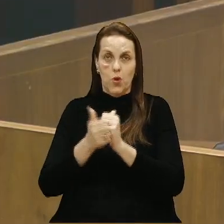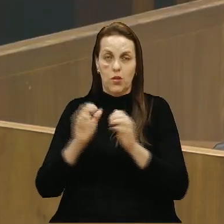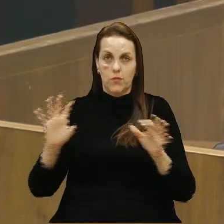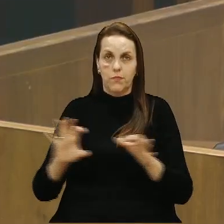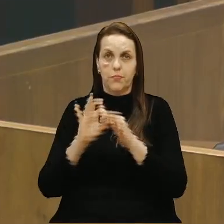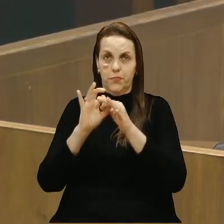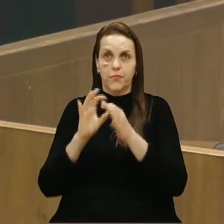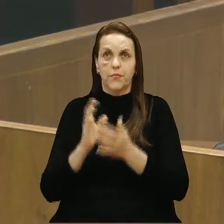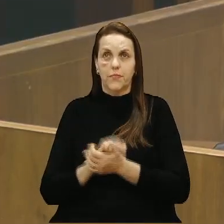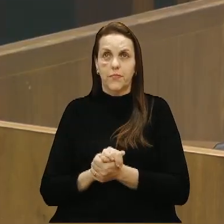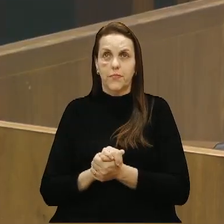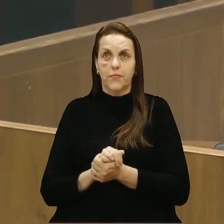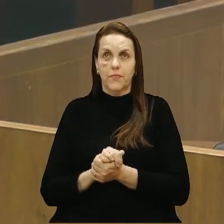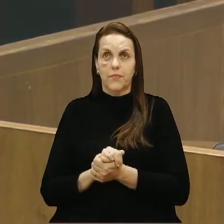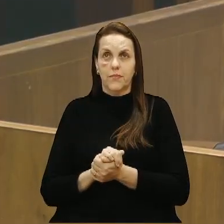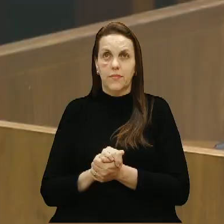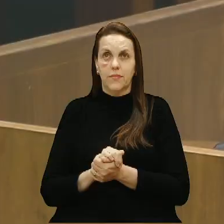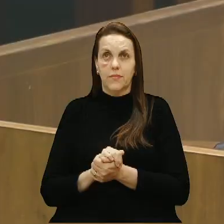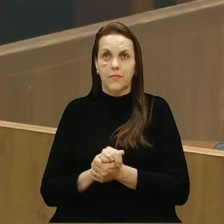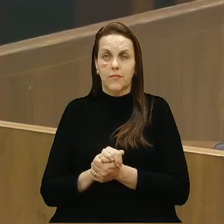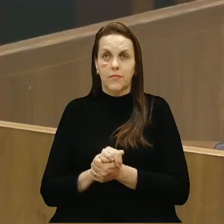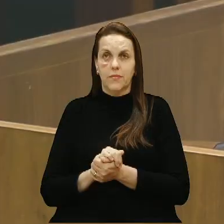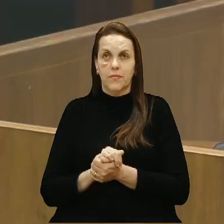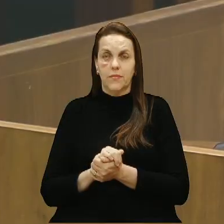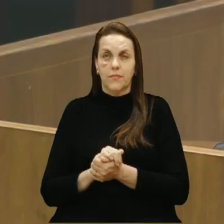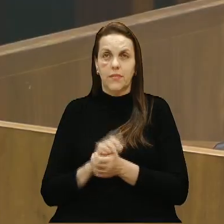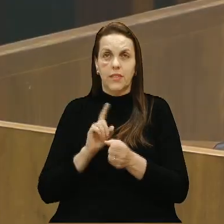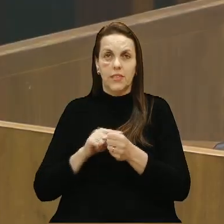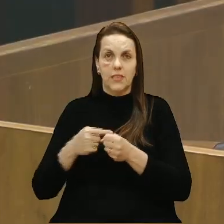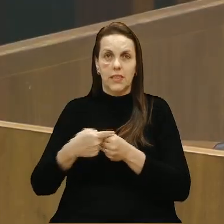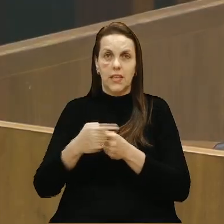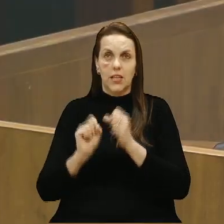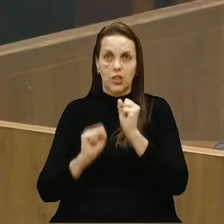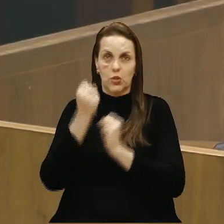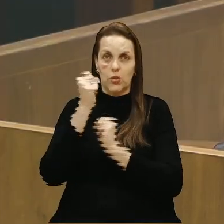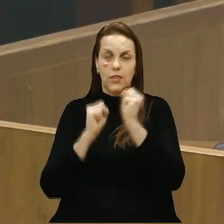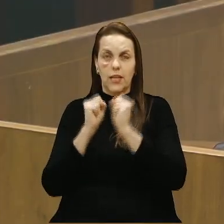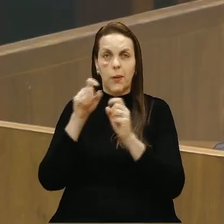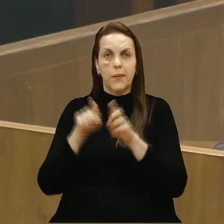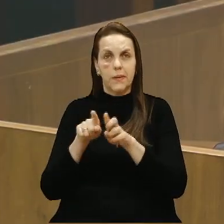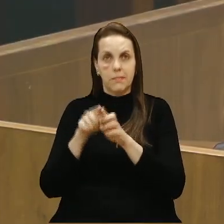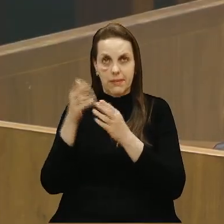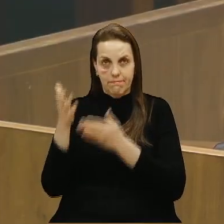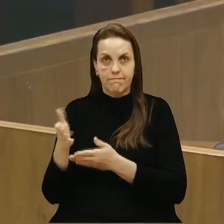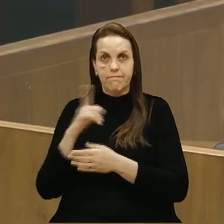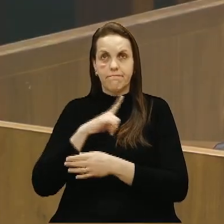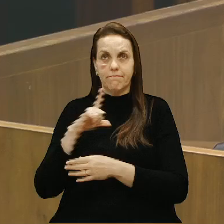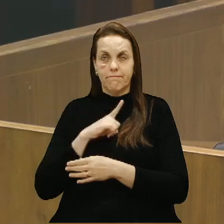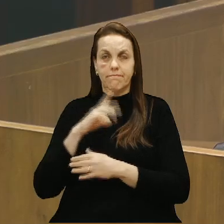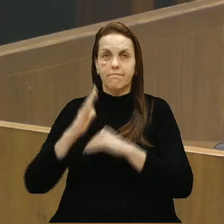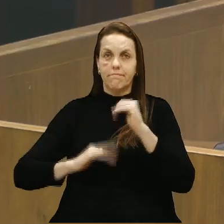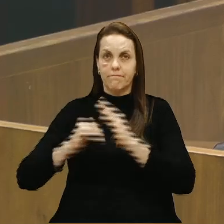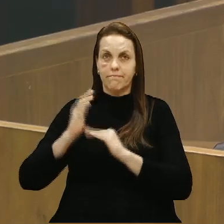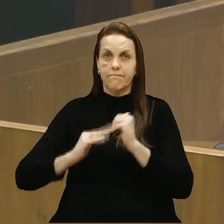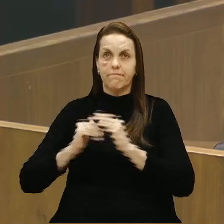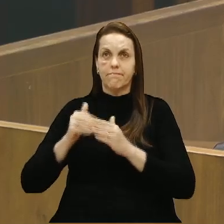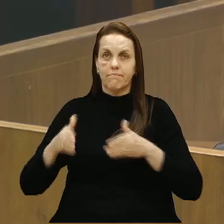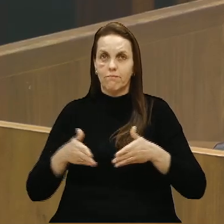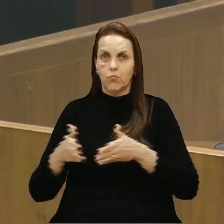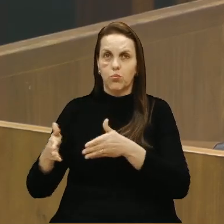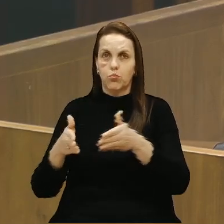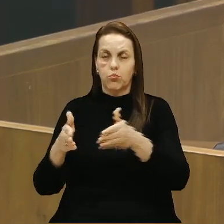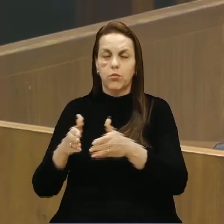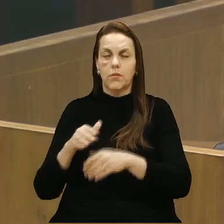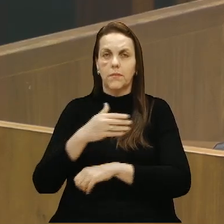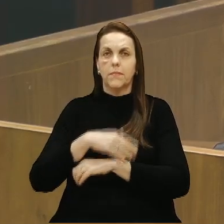tem no Cidade Industrial, que será construída na Estrada Municipal Benvenuto Toss,